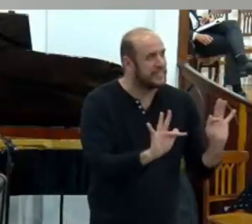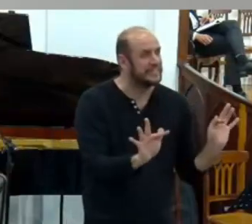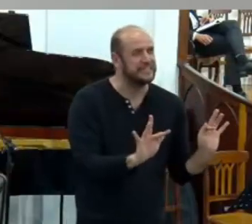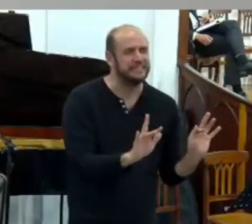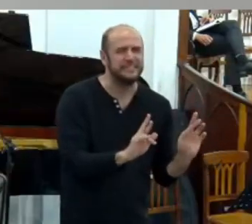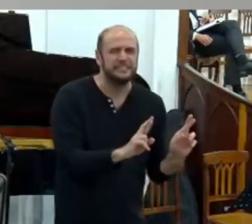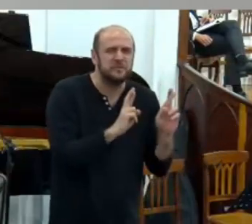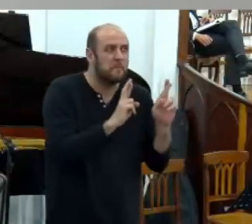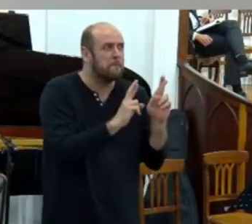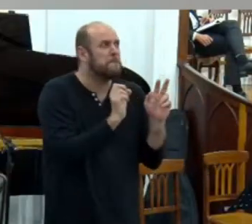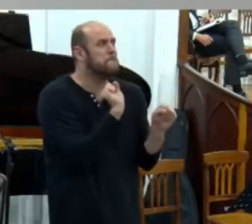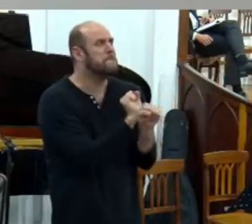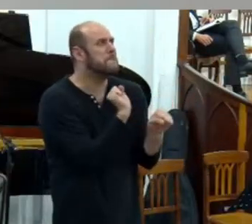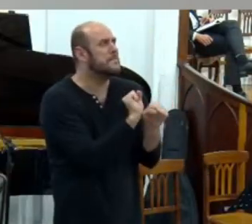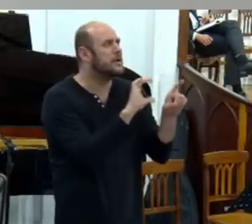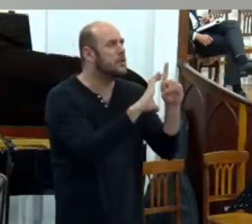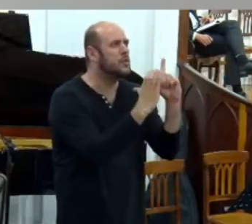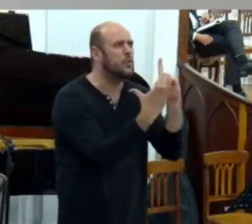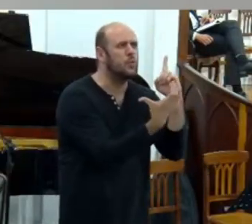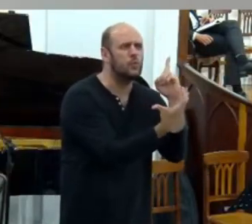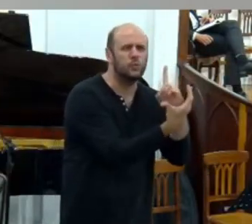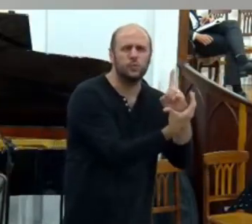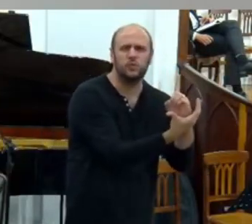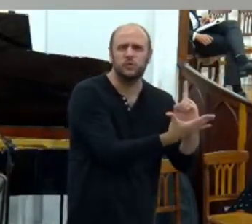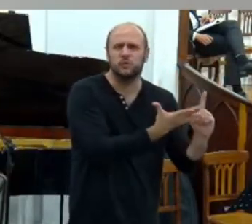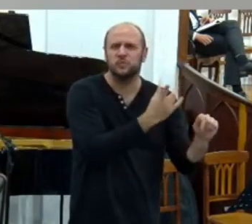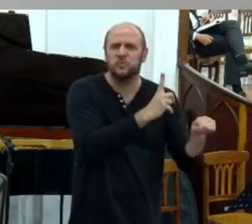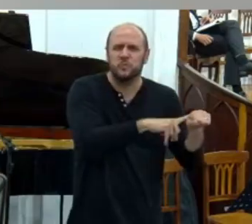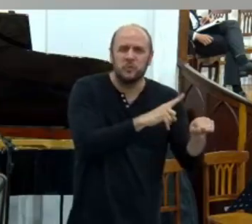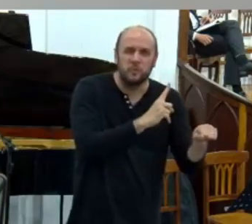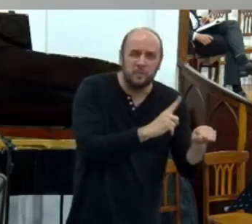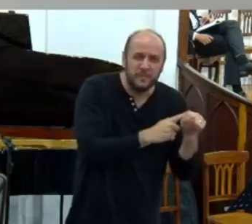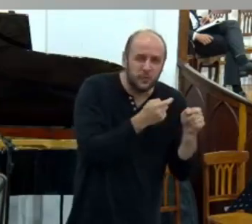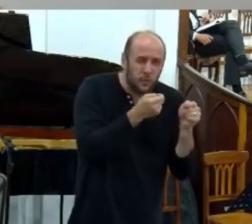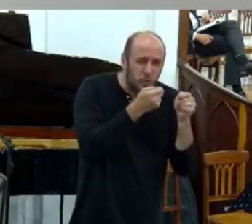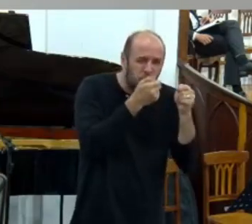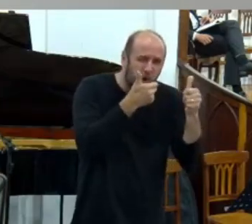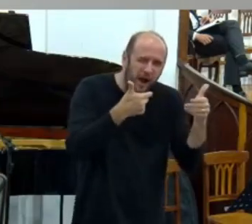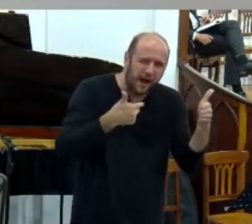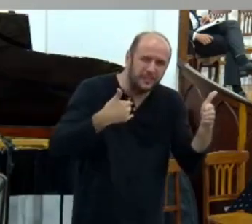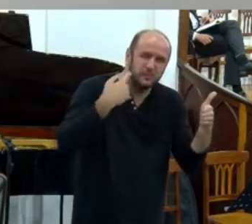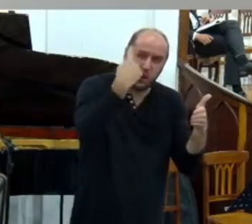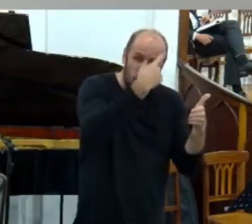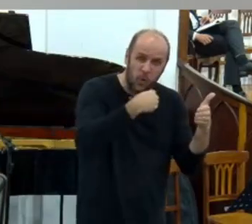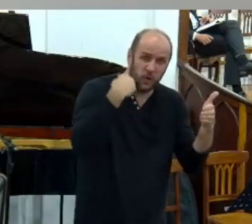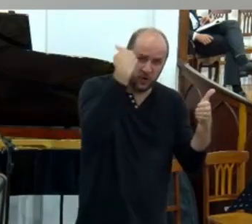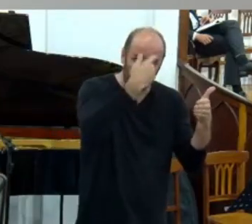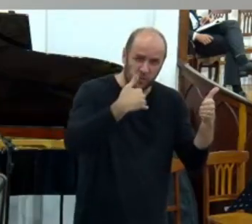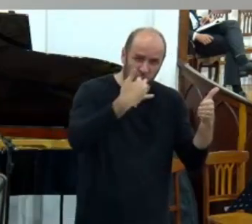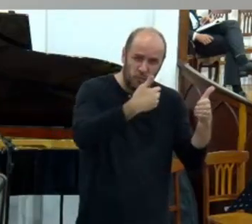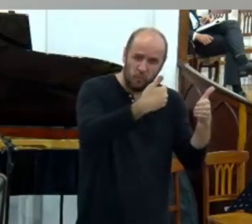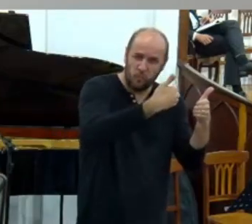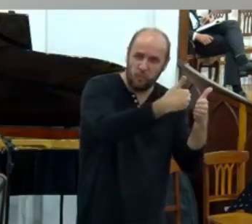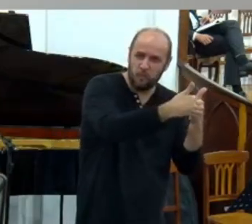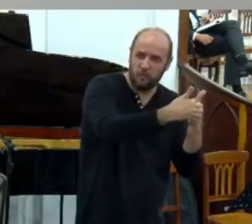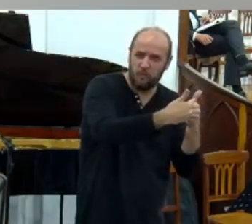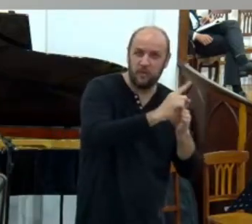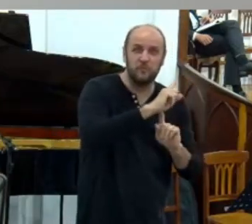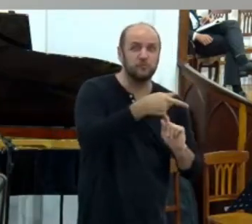aquele culto, para aquele momento que se aproximava, até que o momento chegou.